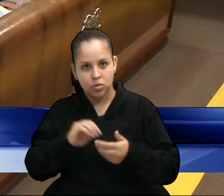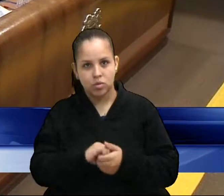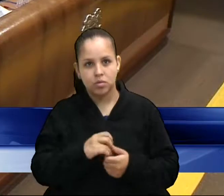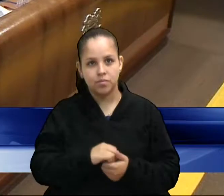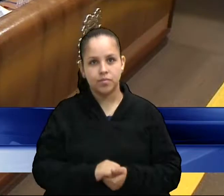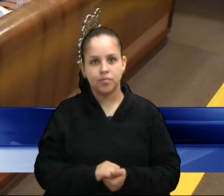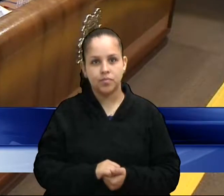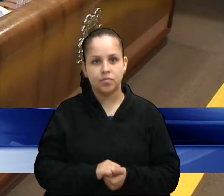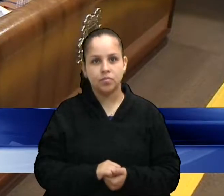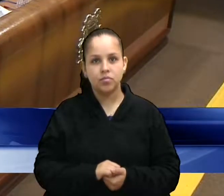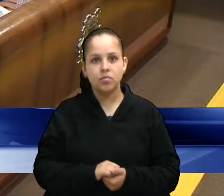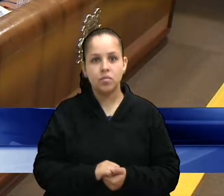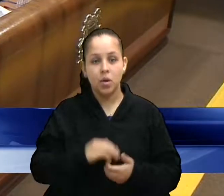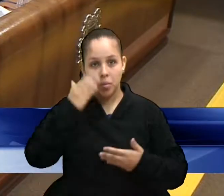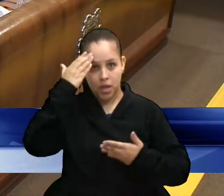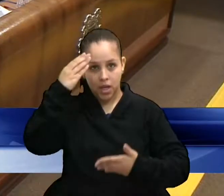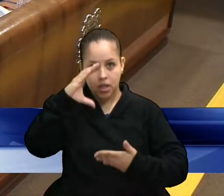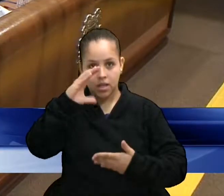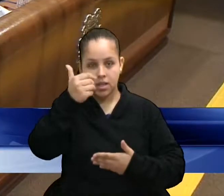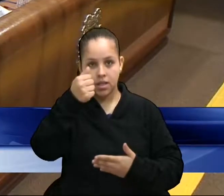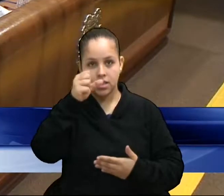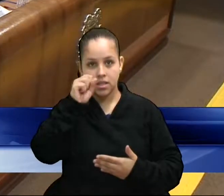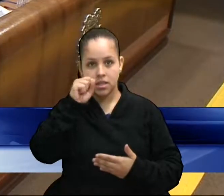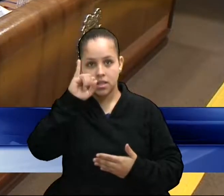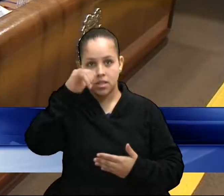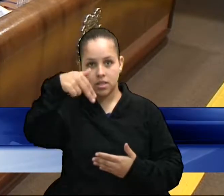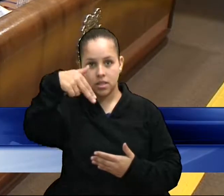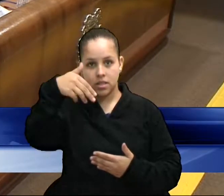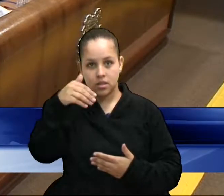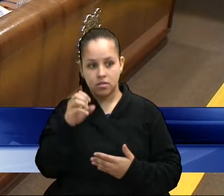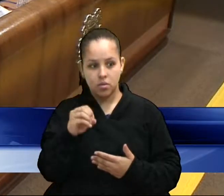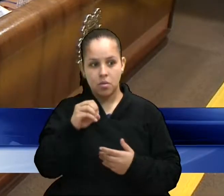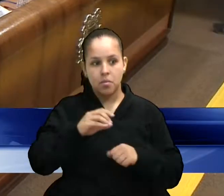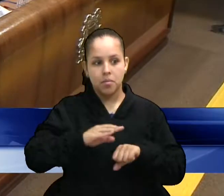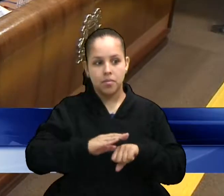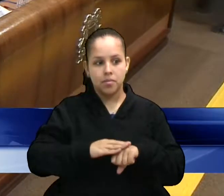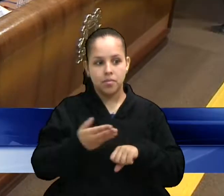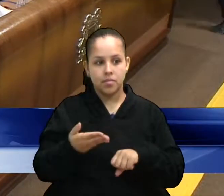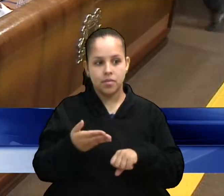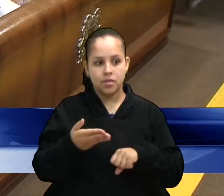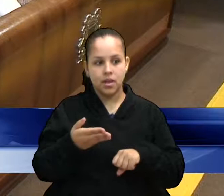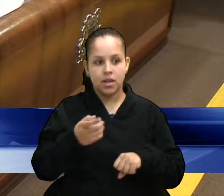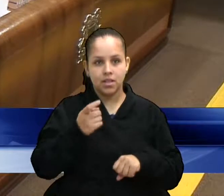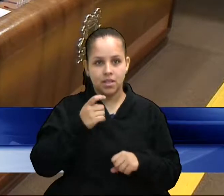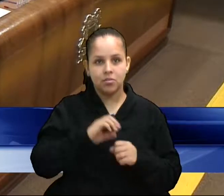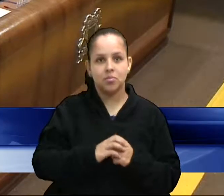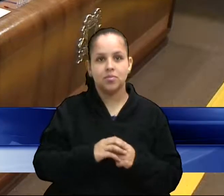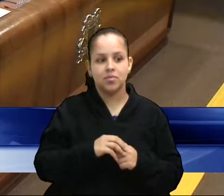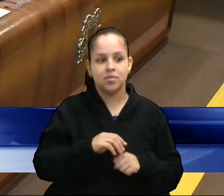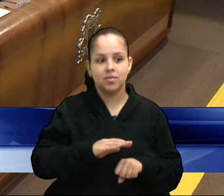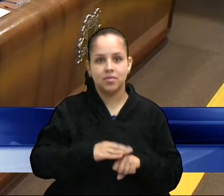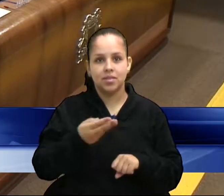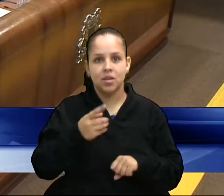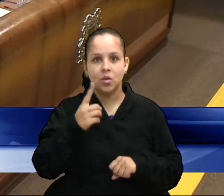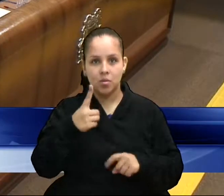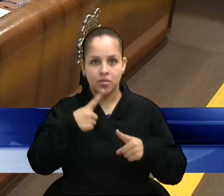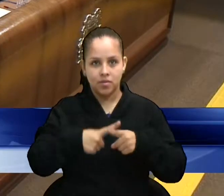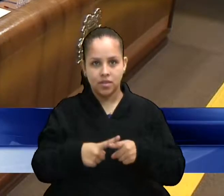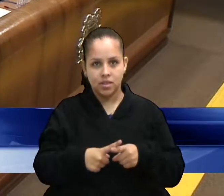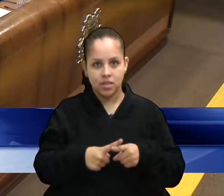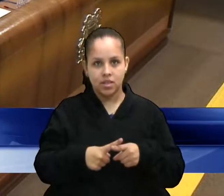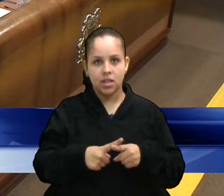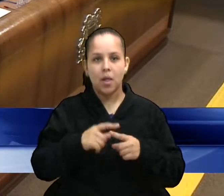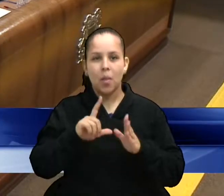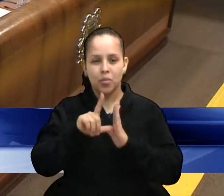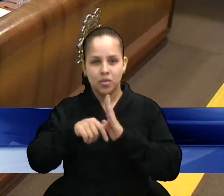Obrigado, Cassiano. Quero dizer mais uma vez, então, que nós estamos passando ao vivo, né, Mosquen? E também esse programa vai ser gravado, e